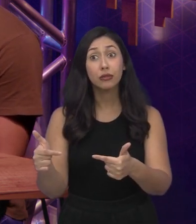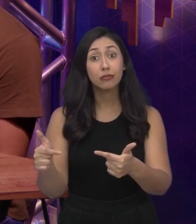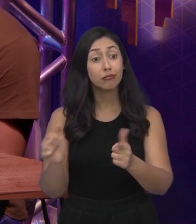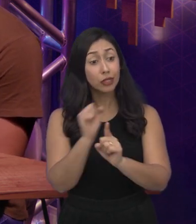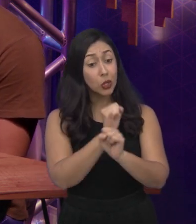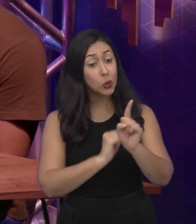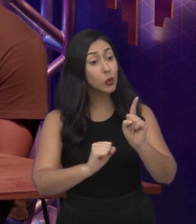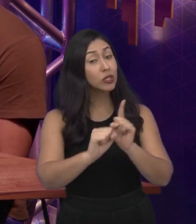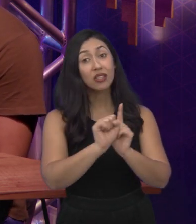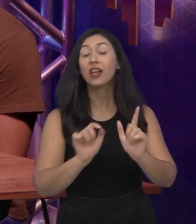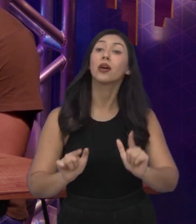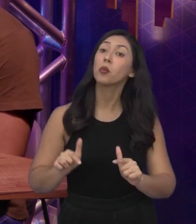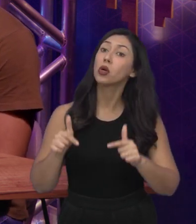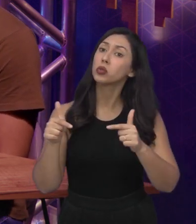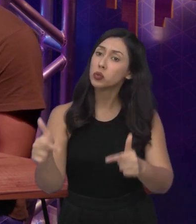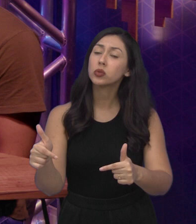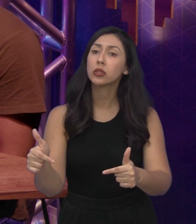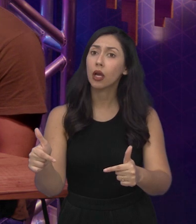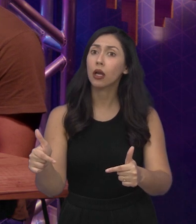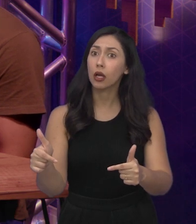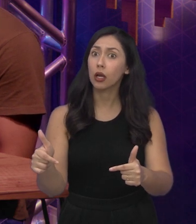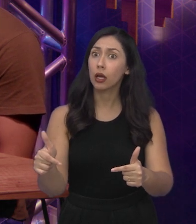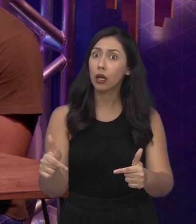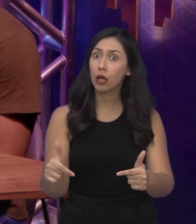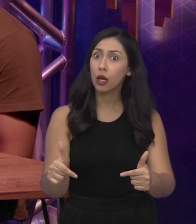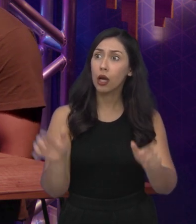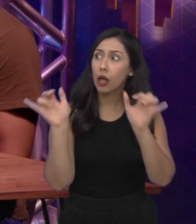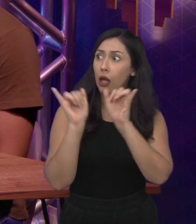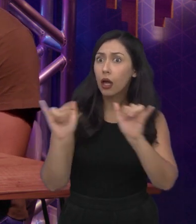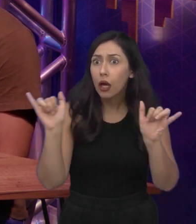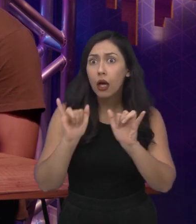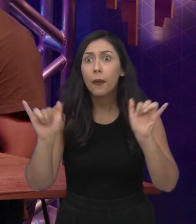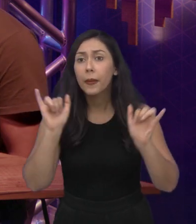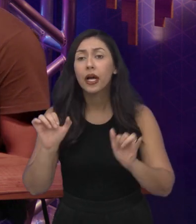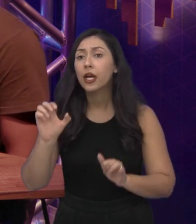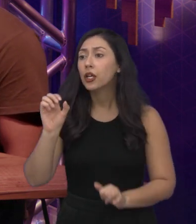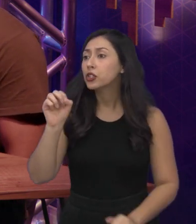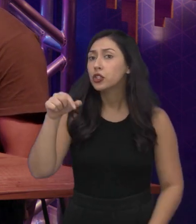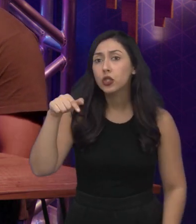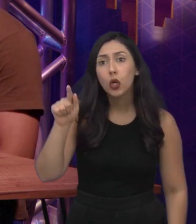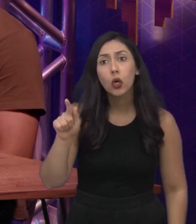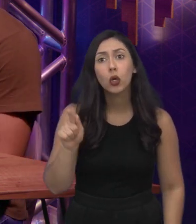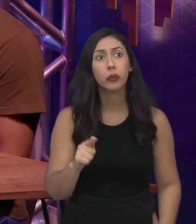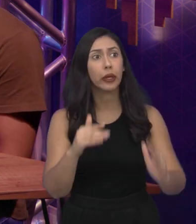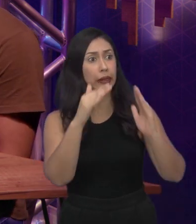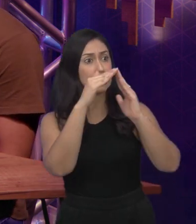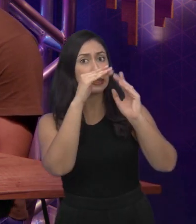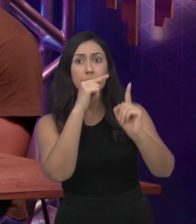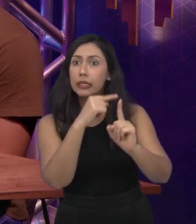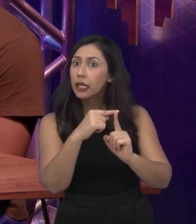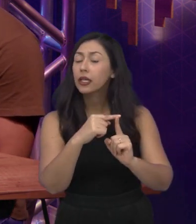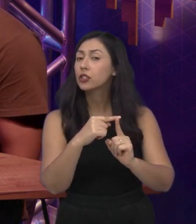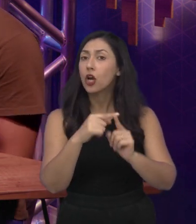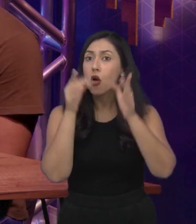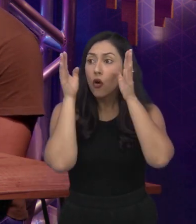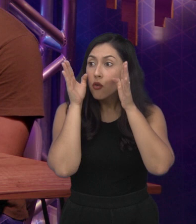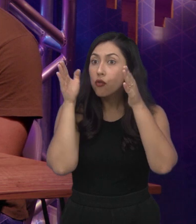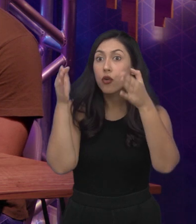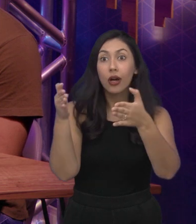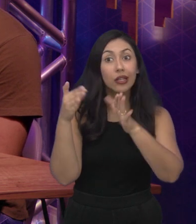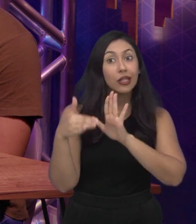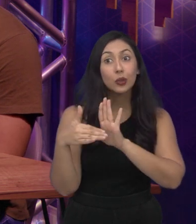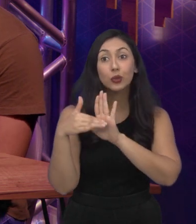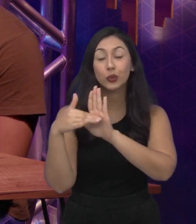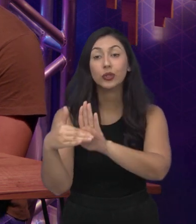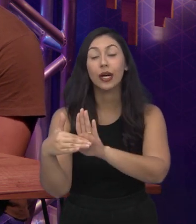da própria sociedade, né? Muitas campanhas de ONGs, de igrejas, voltadas